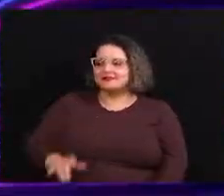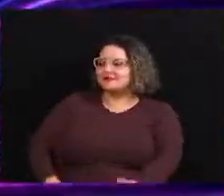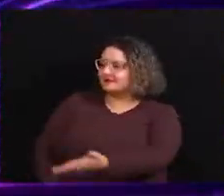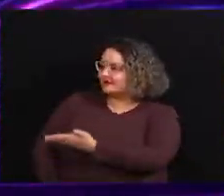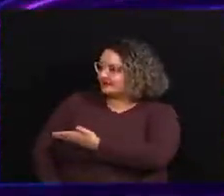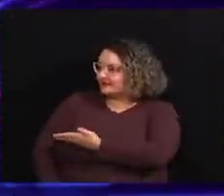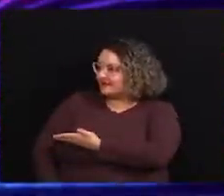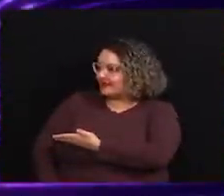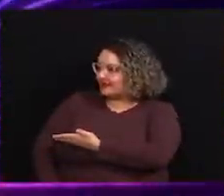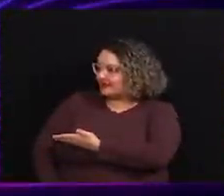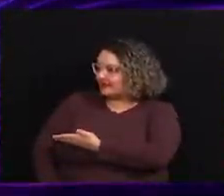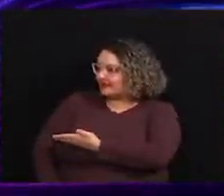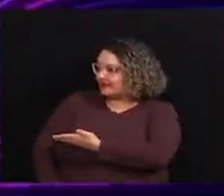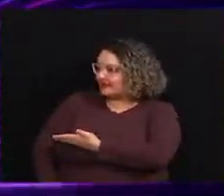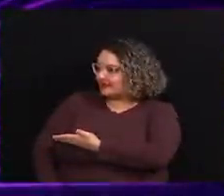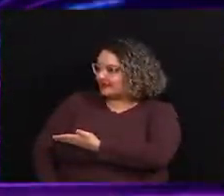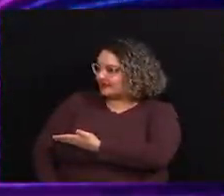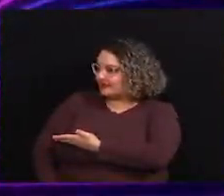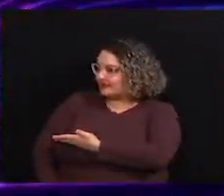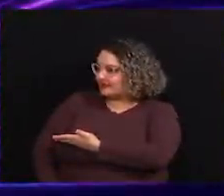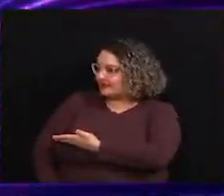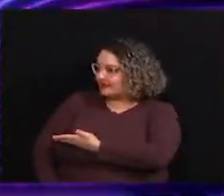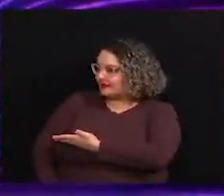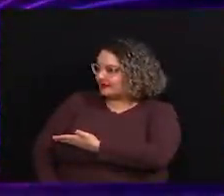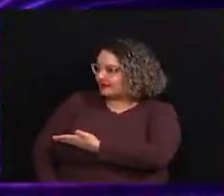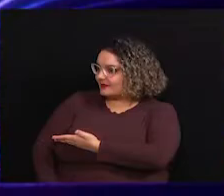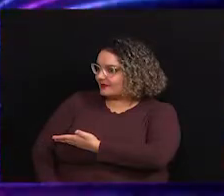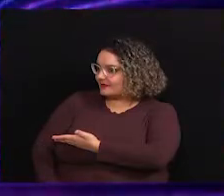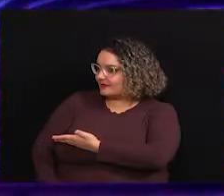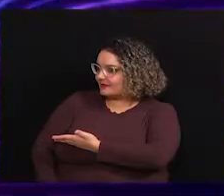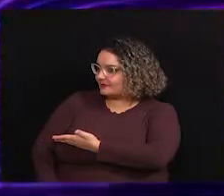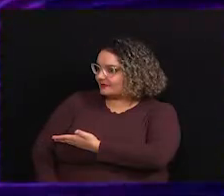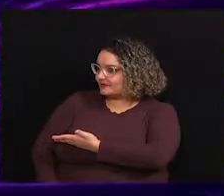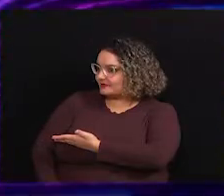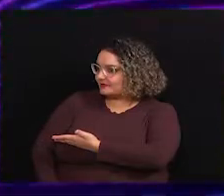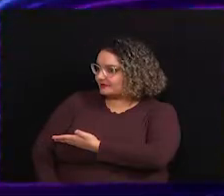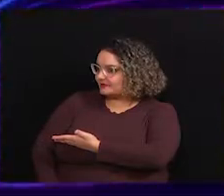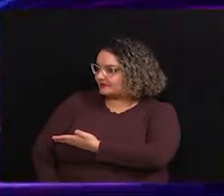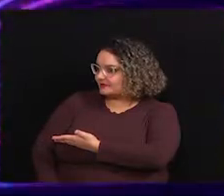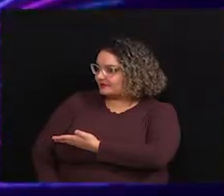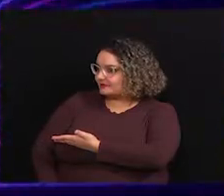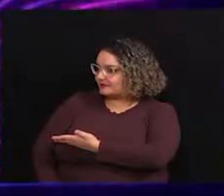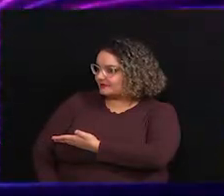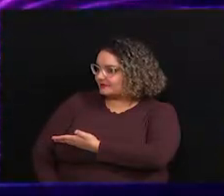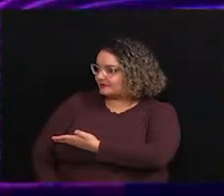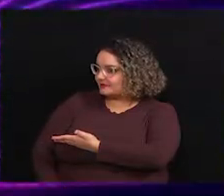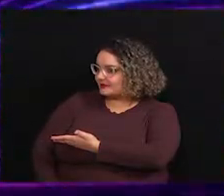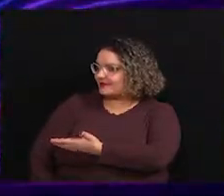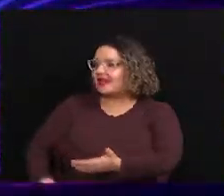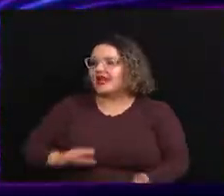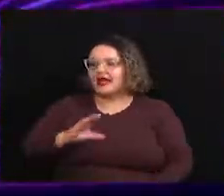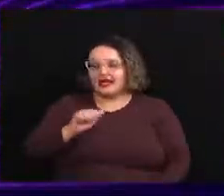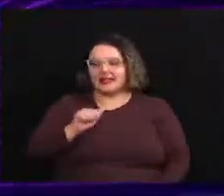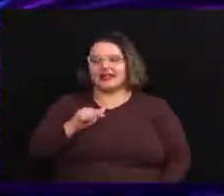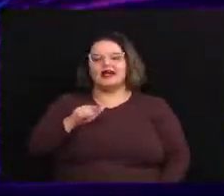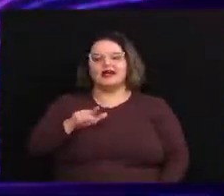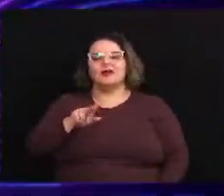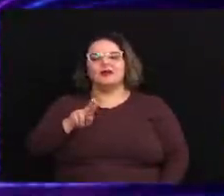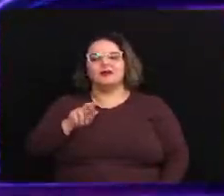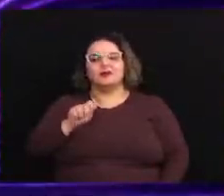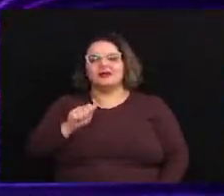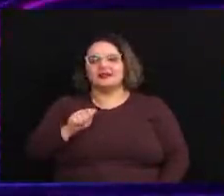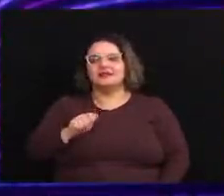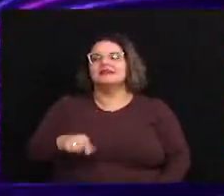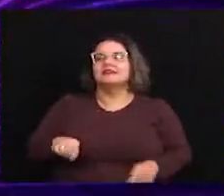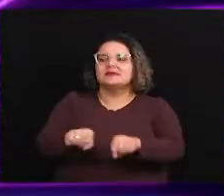Instagram, no Facebook, Kaluan Eloy, não tem outro. No Instagram é @KaluanEloy. Facebook, kaluan.eloy. Tô no LinkedIn também.